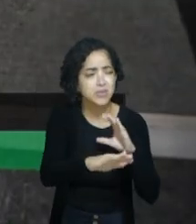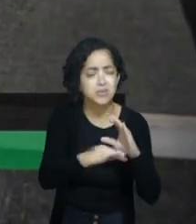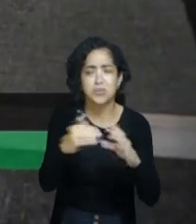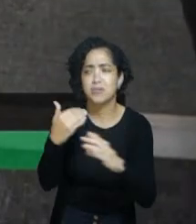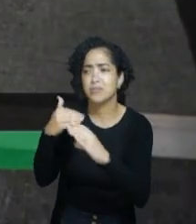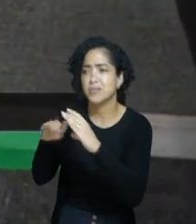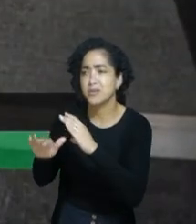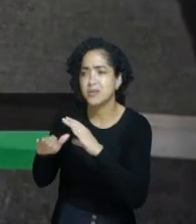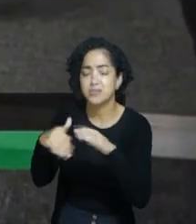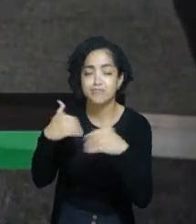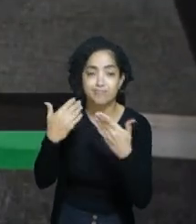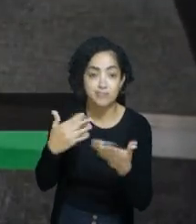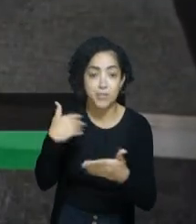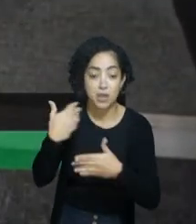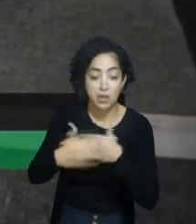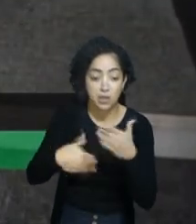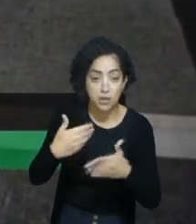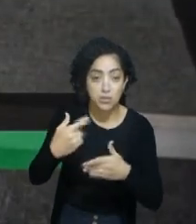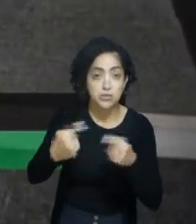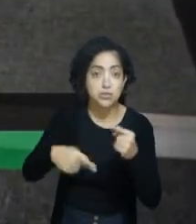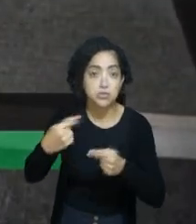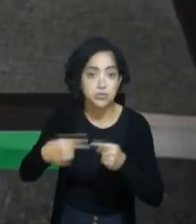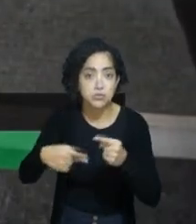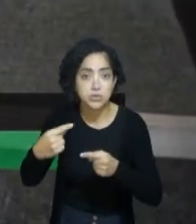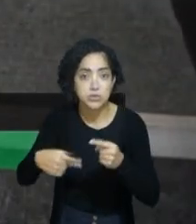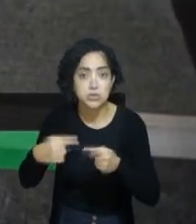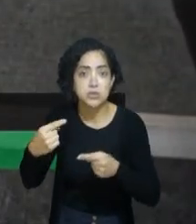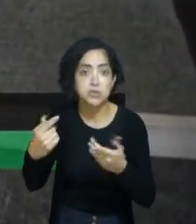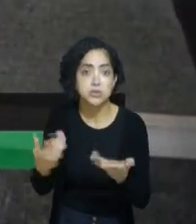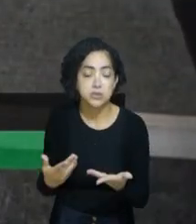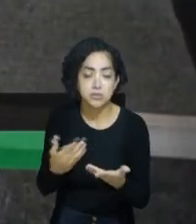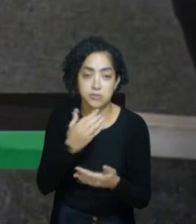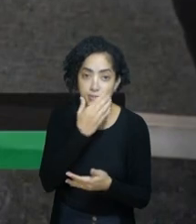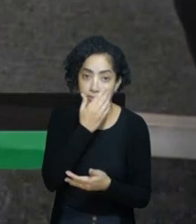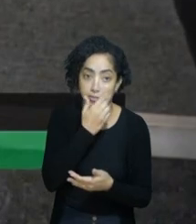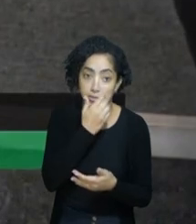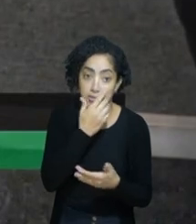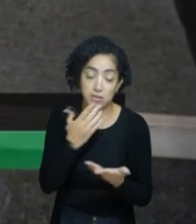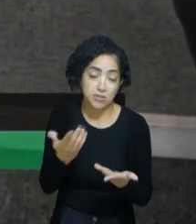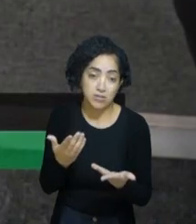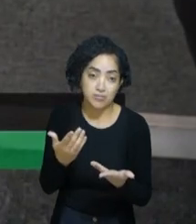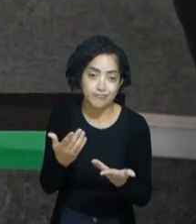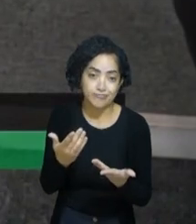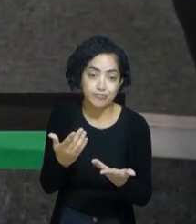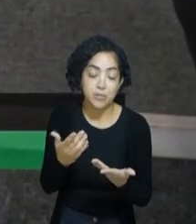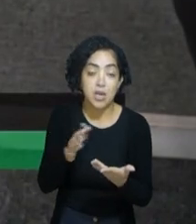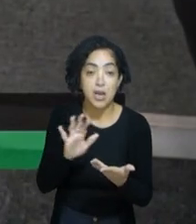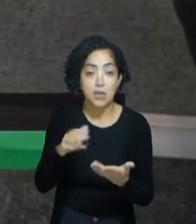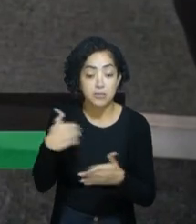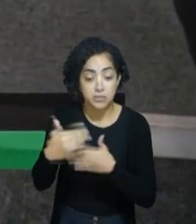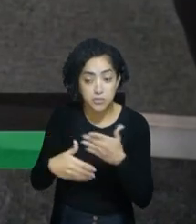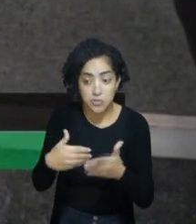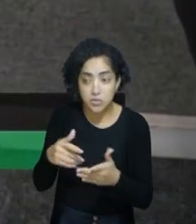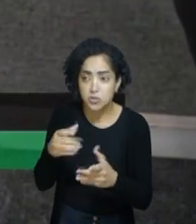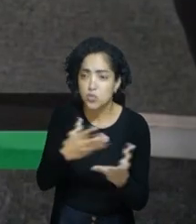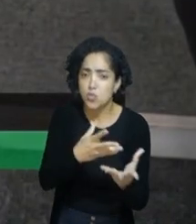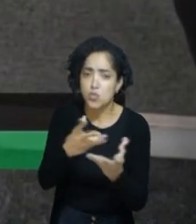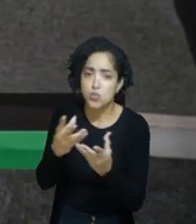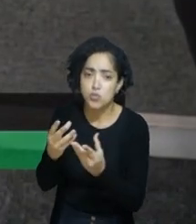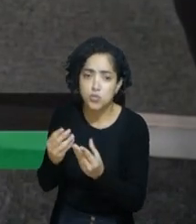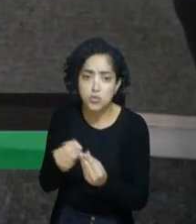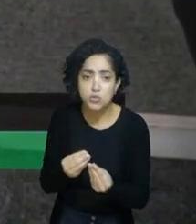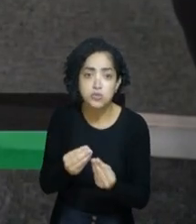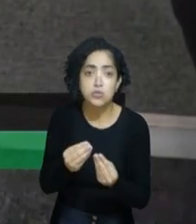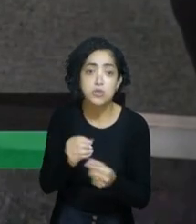manda para aquilo não sei o que discutir o sexo dos Anjos colocar pelo em ovo não faz sentido e enquanto isso a gente tem uma gama de atletas que não estão